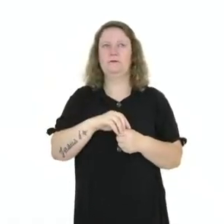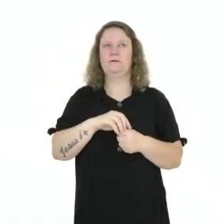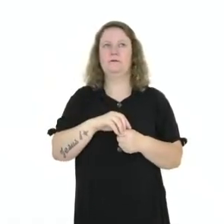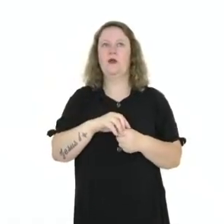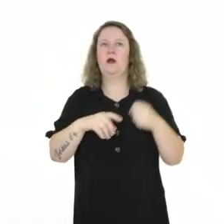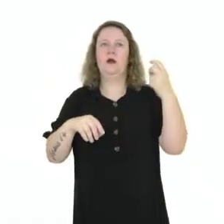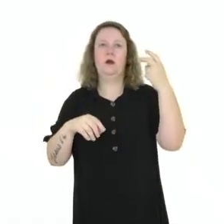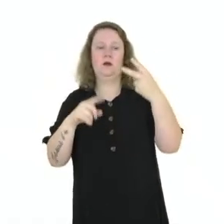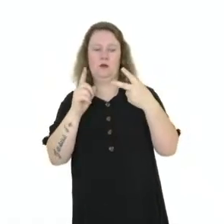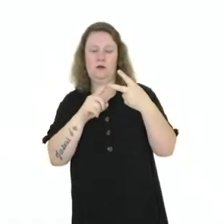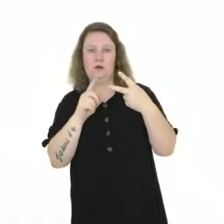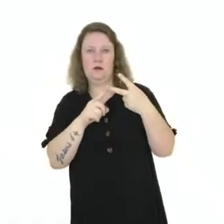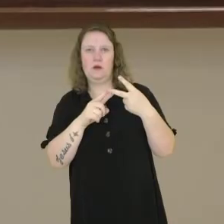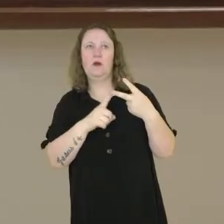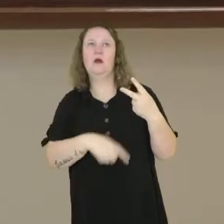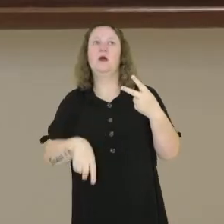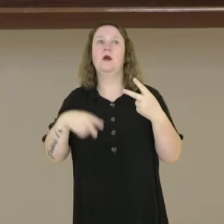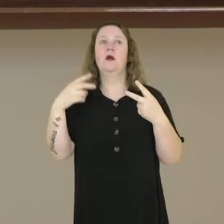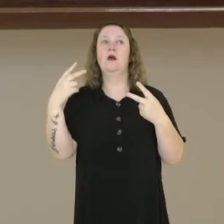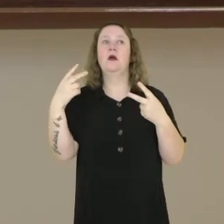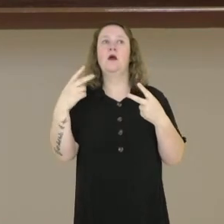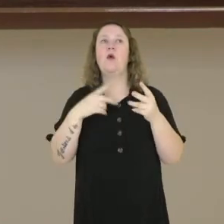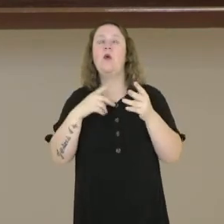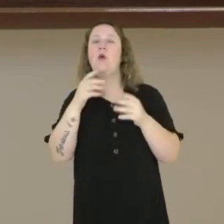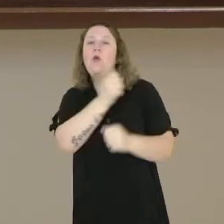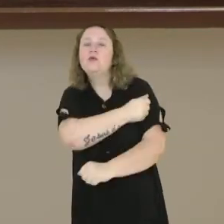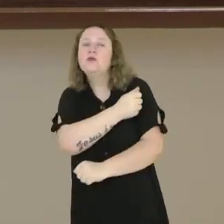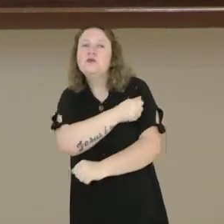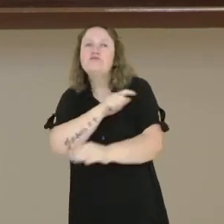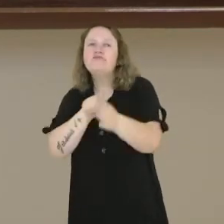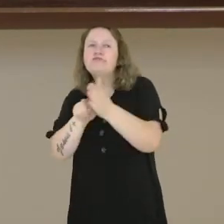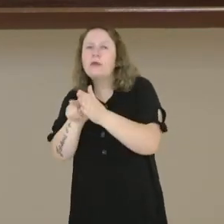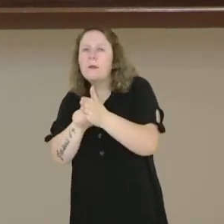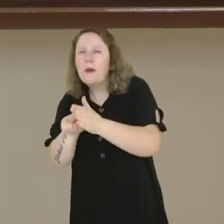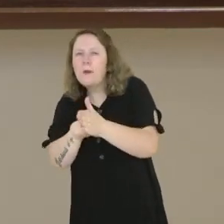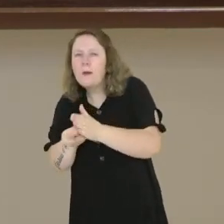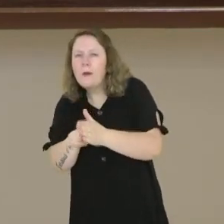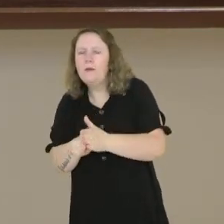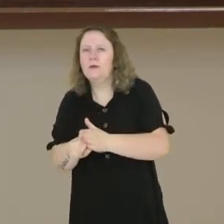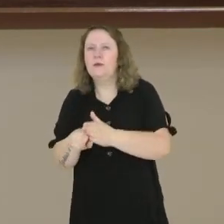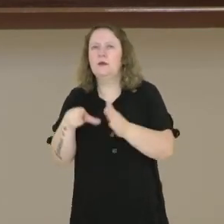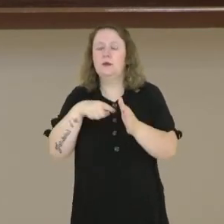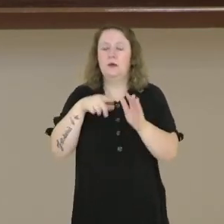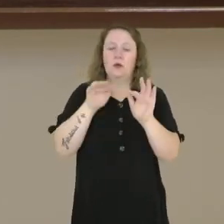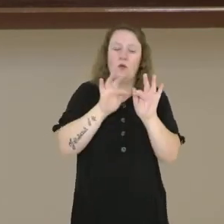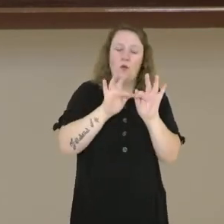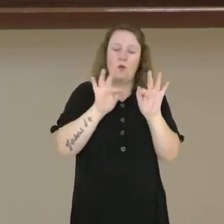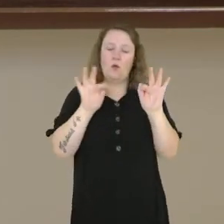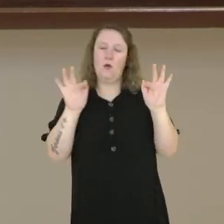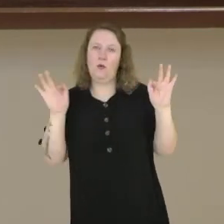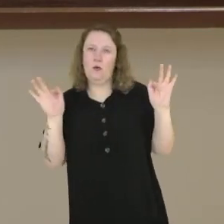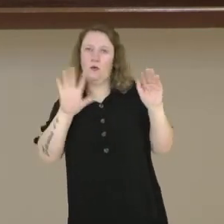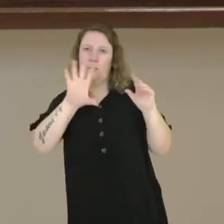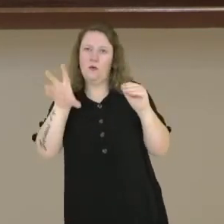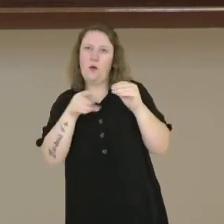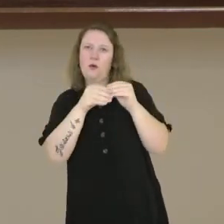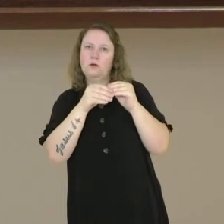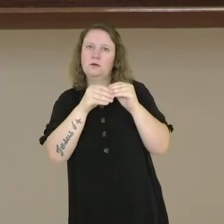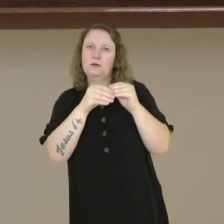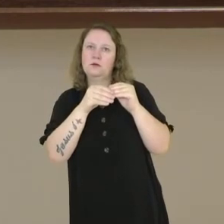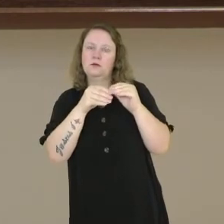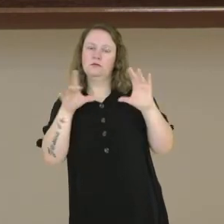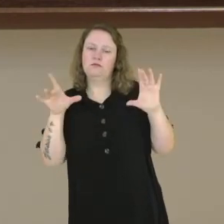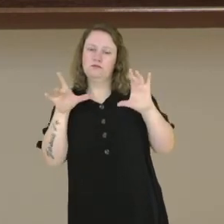alunos pesquisem, 2 verbos. Então, aqui eu tenho um período composto, neste caso por subordinação, porque nós temos ali